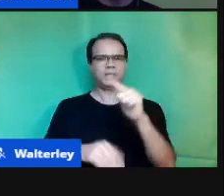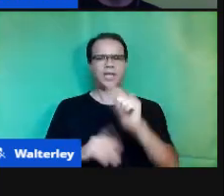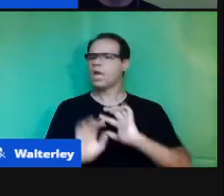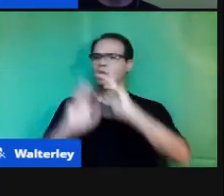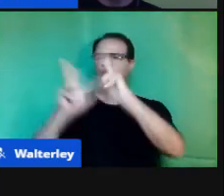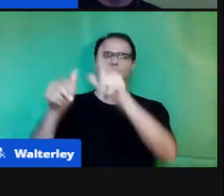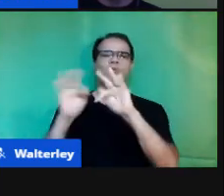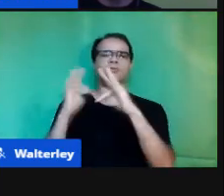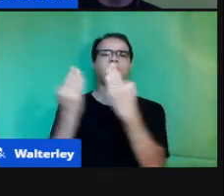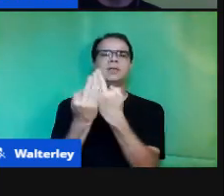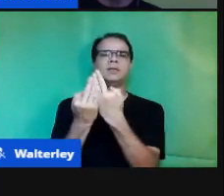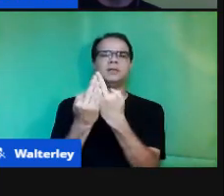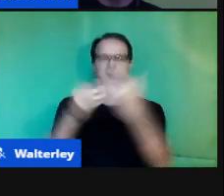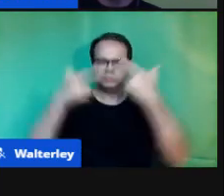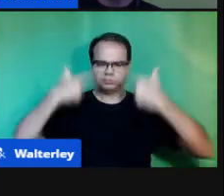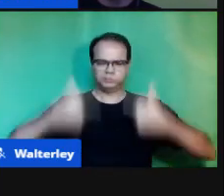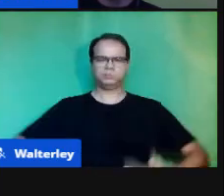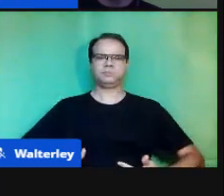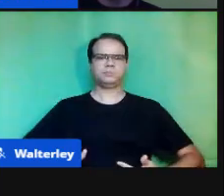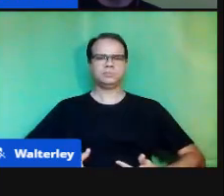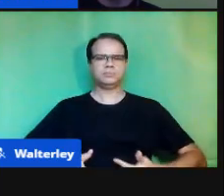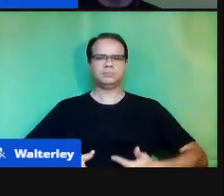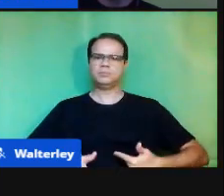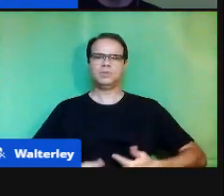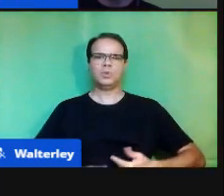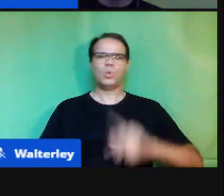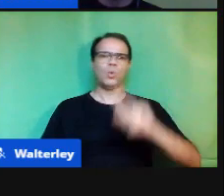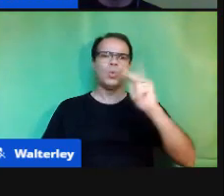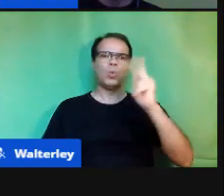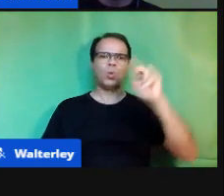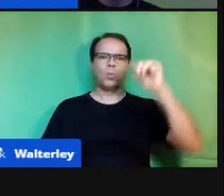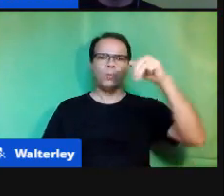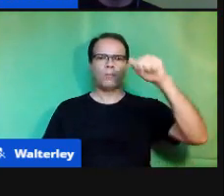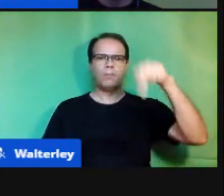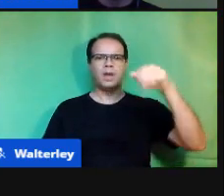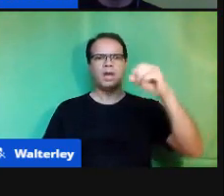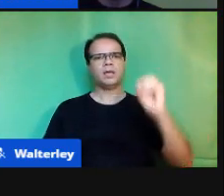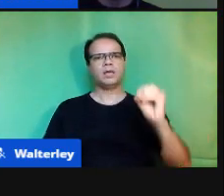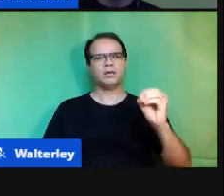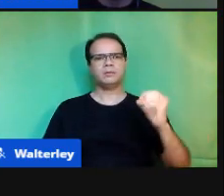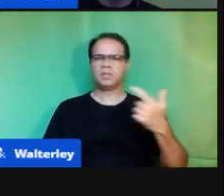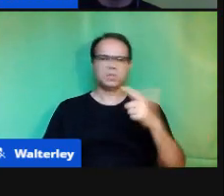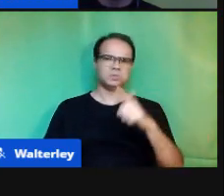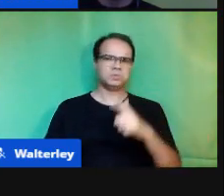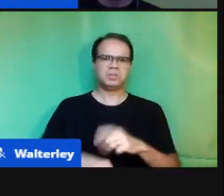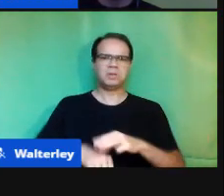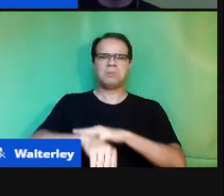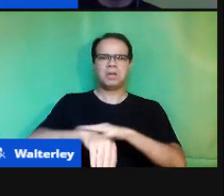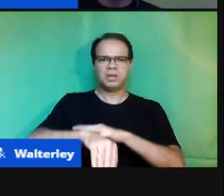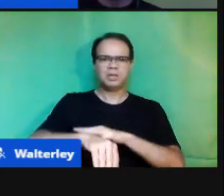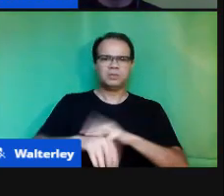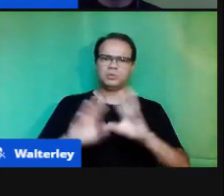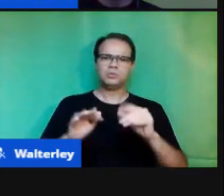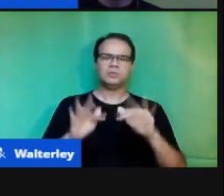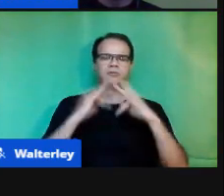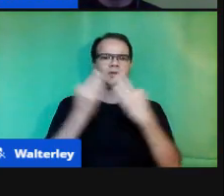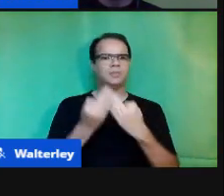bonita. Quem sabe usando a 9ª sinfonia, todos seremos irmãos, sabe como é? Podia até ficar